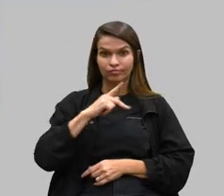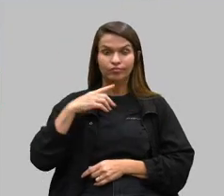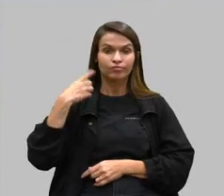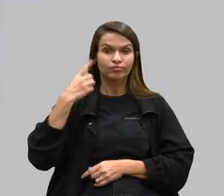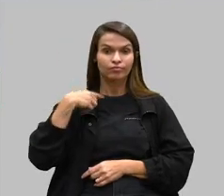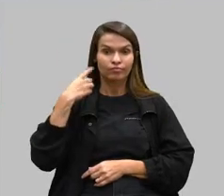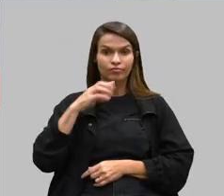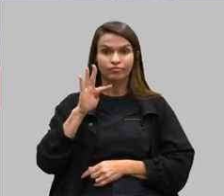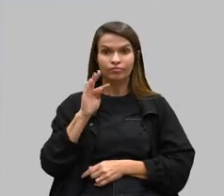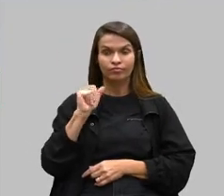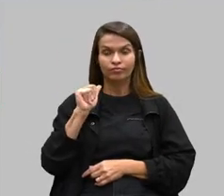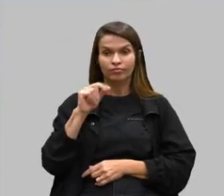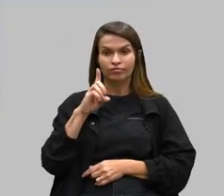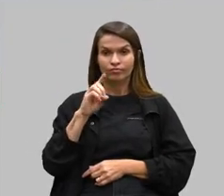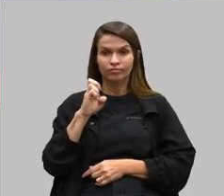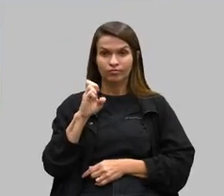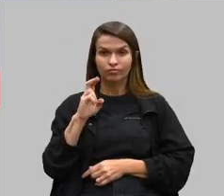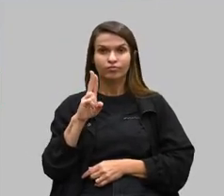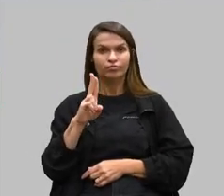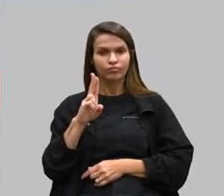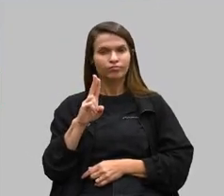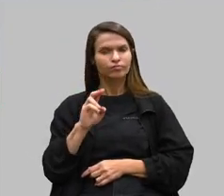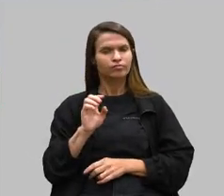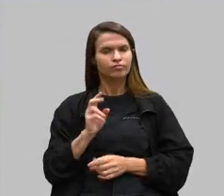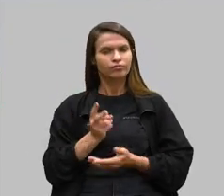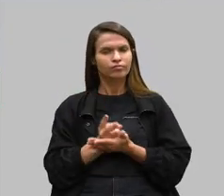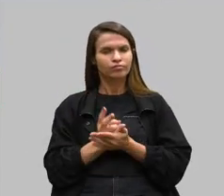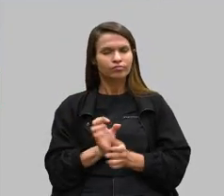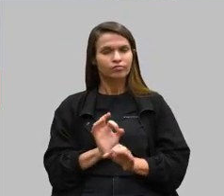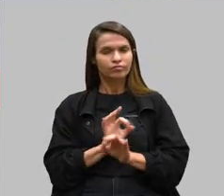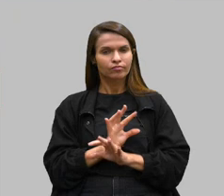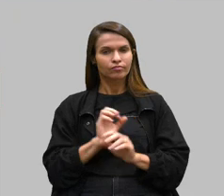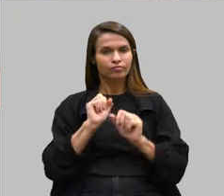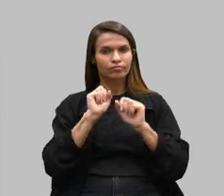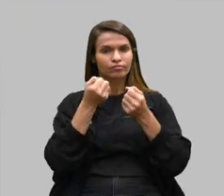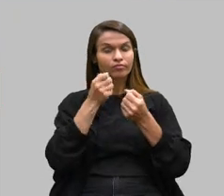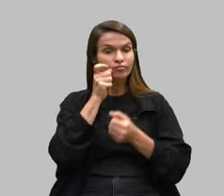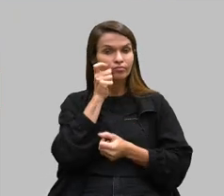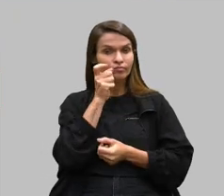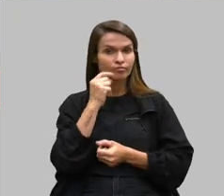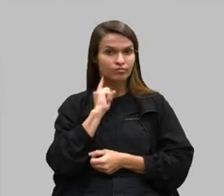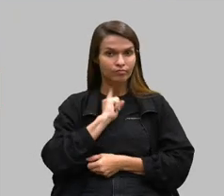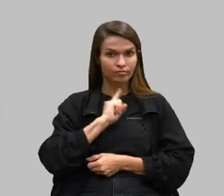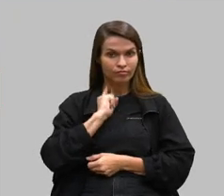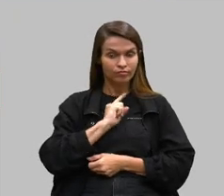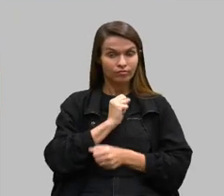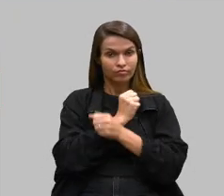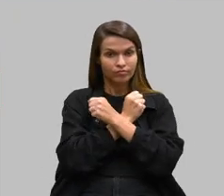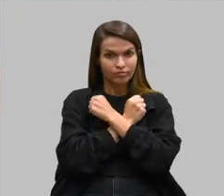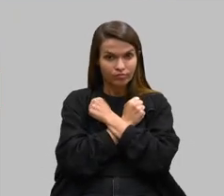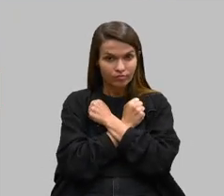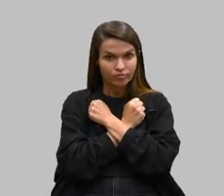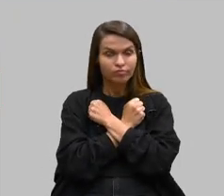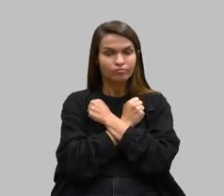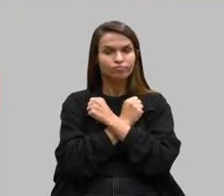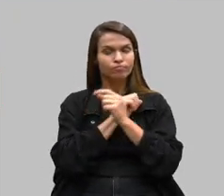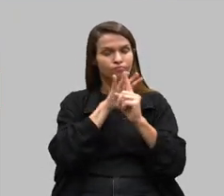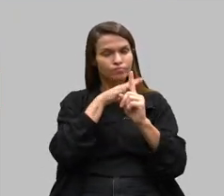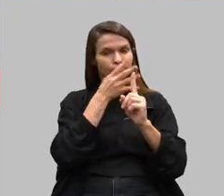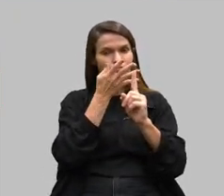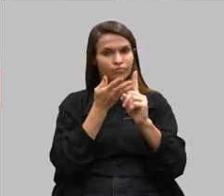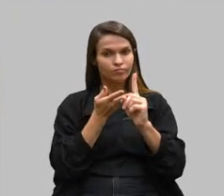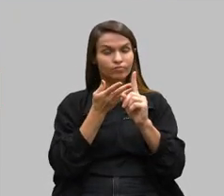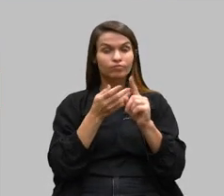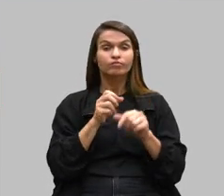Tadeu Martins sempre pronto para defender os interesses de Minas Gerais meu abraço meu reconhecimento